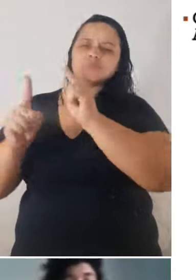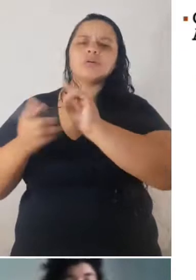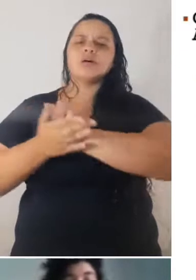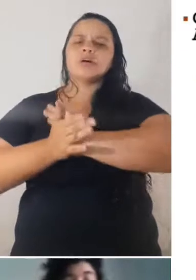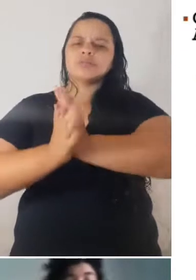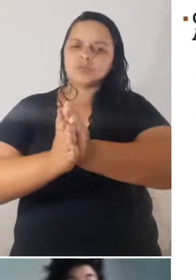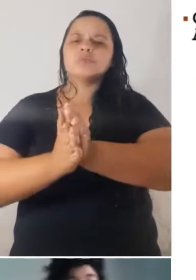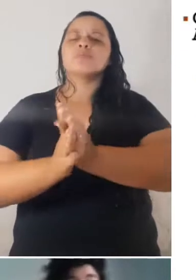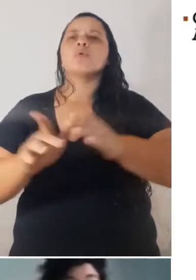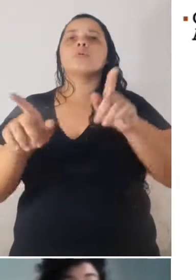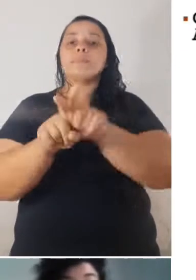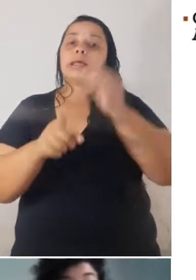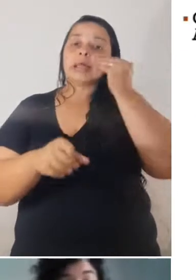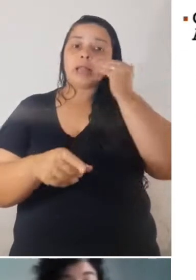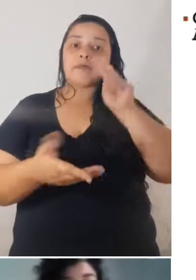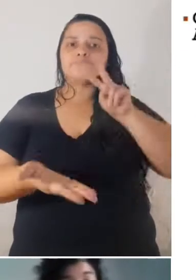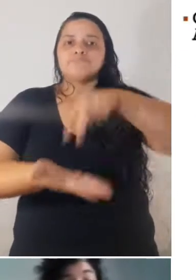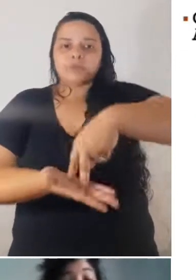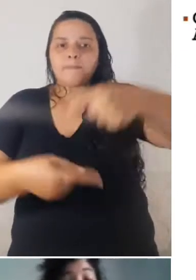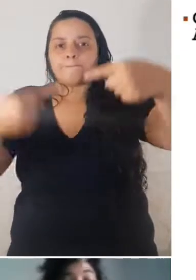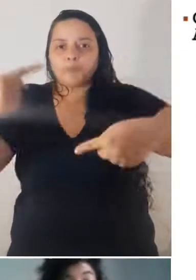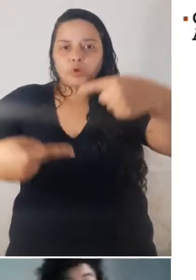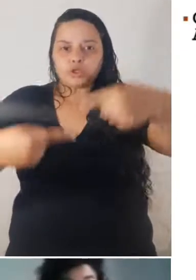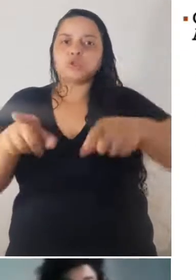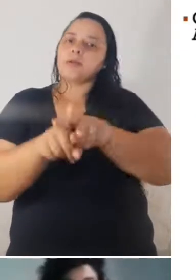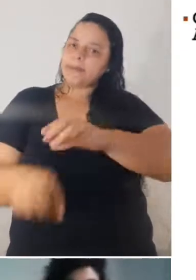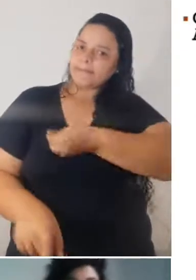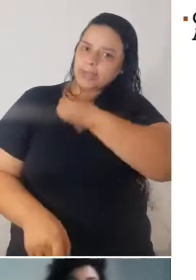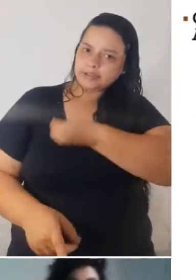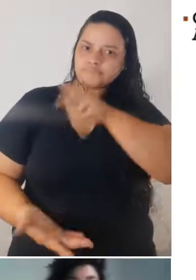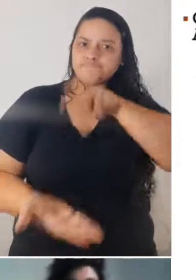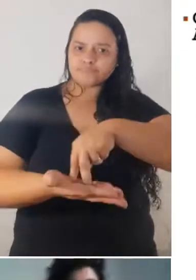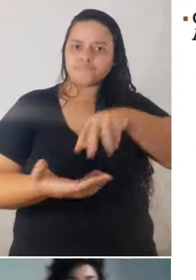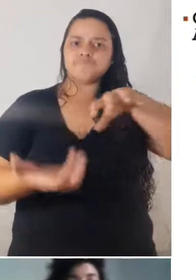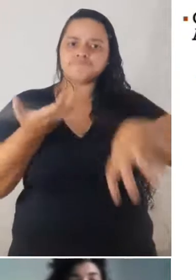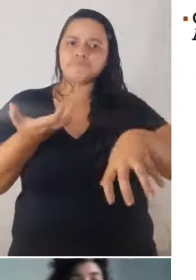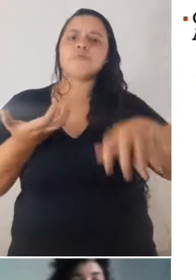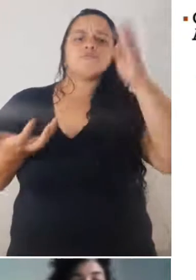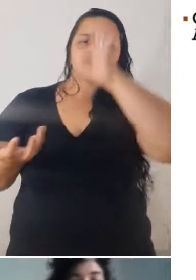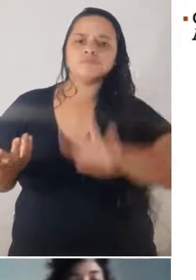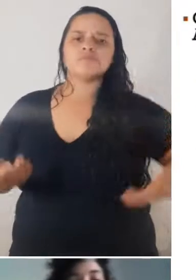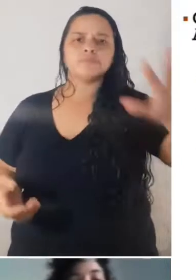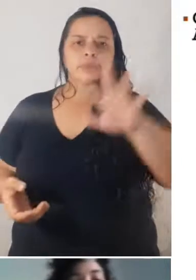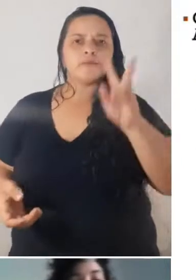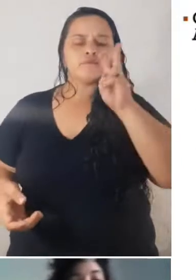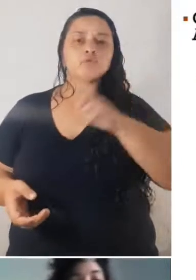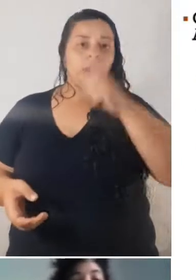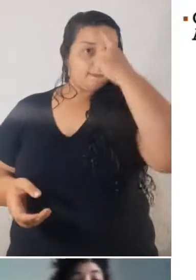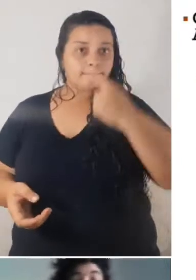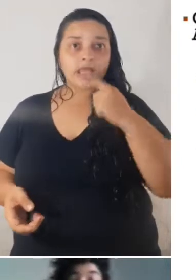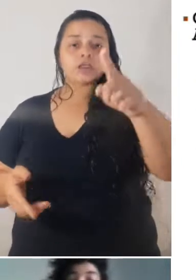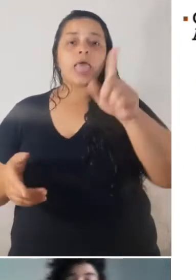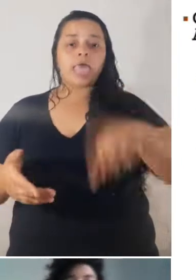racismo a partir da participação política e da presença de negros no debate nacional. Essa figura